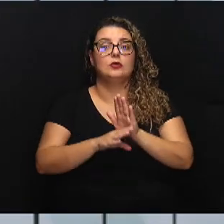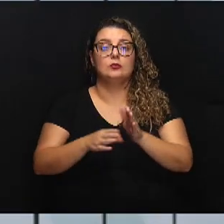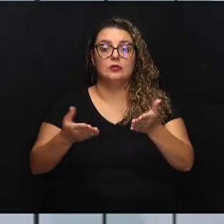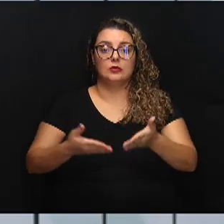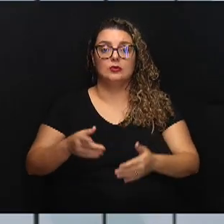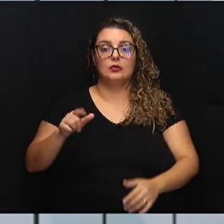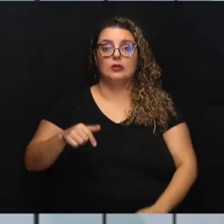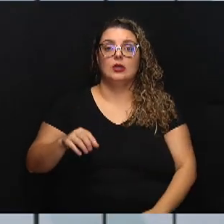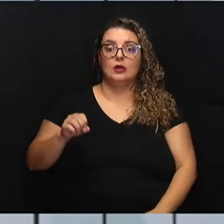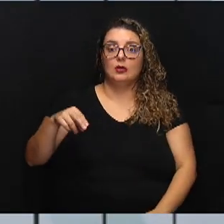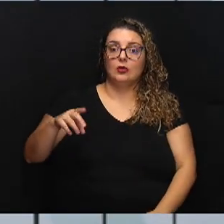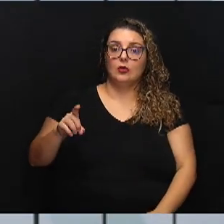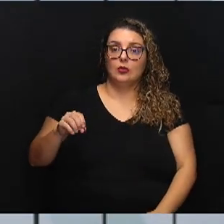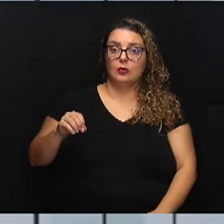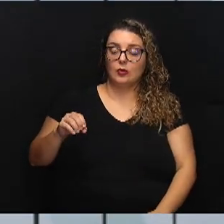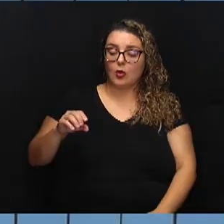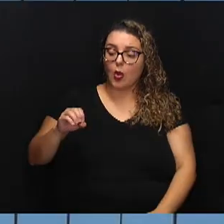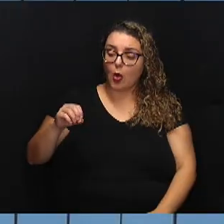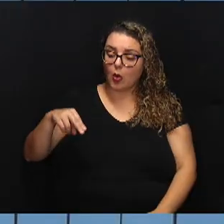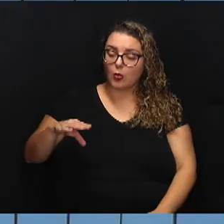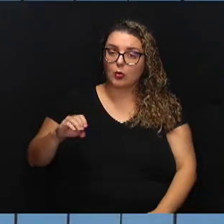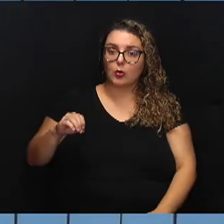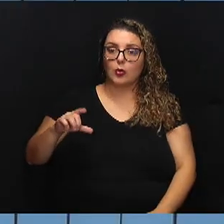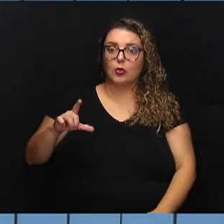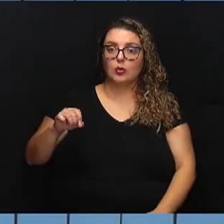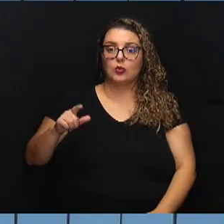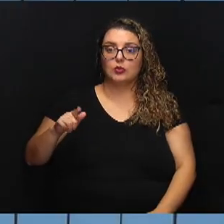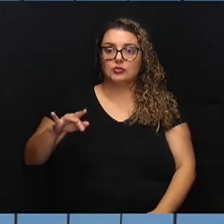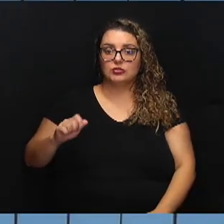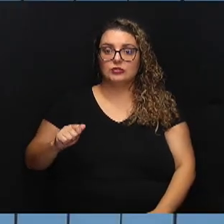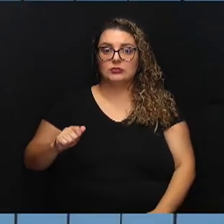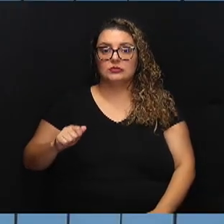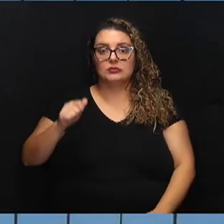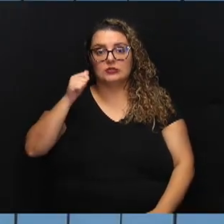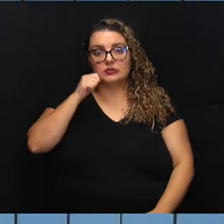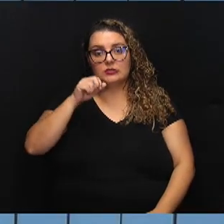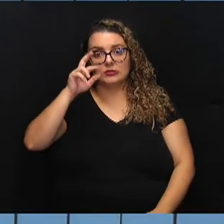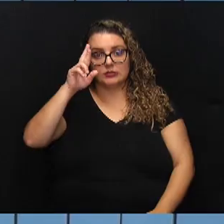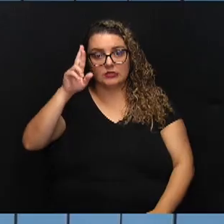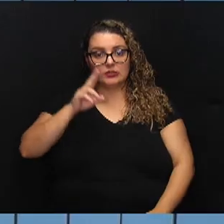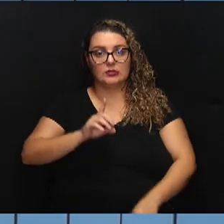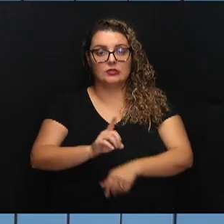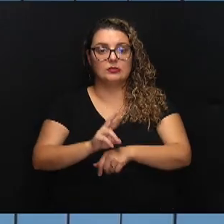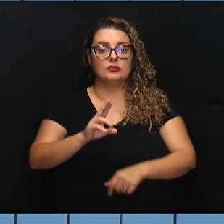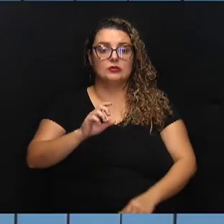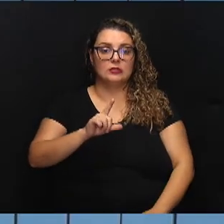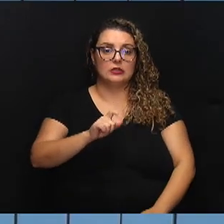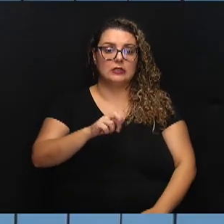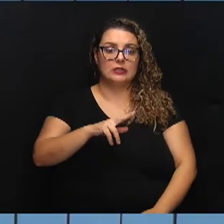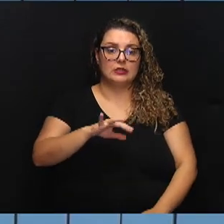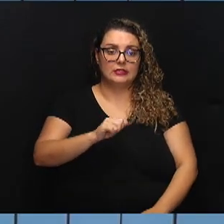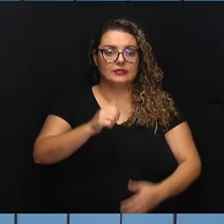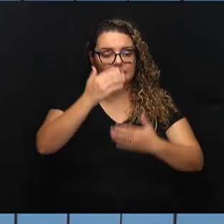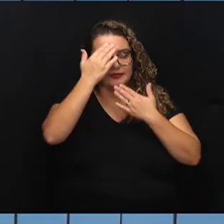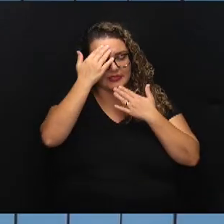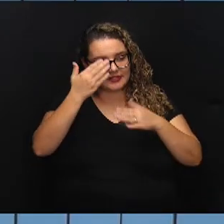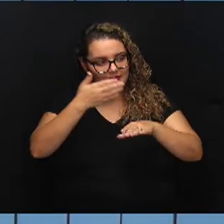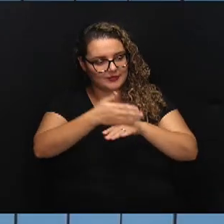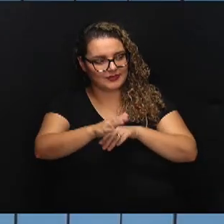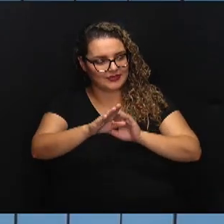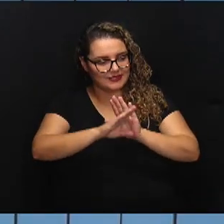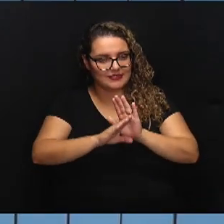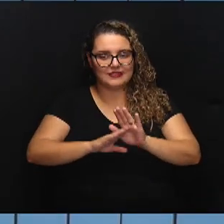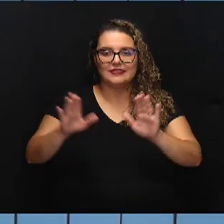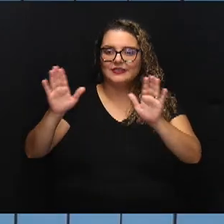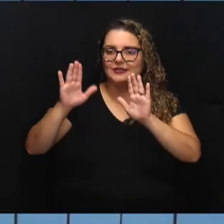é a oncologista Larissa Gomes. Doutora Larissa, muito obrigada pela sua participação aqui no Saúde é Vida. Olá,